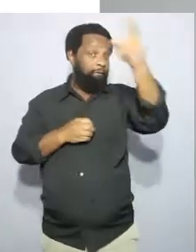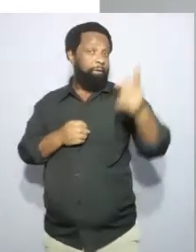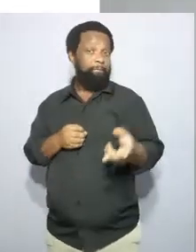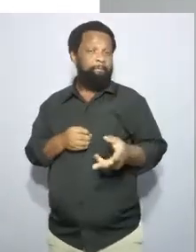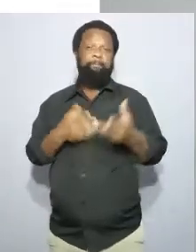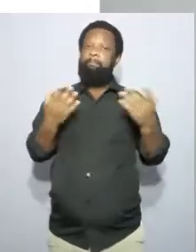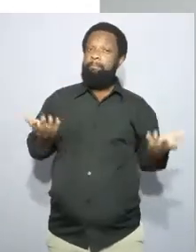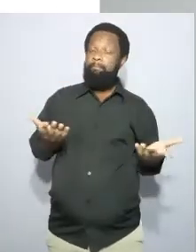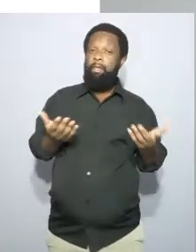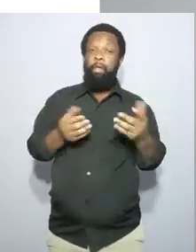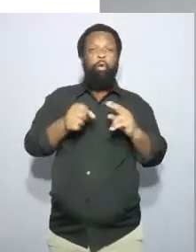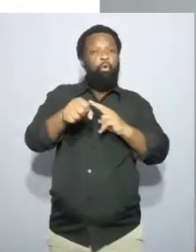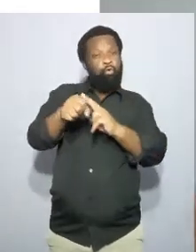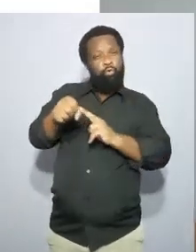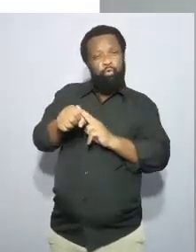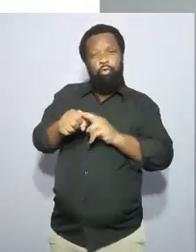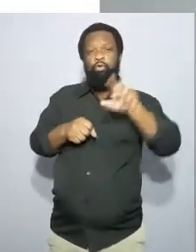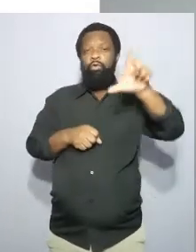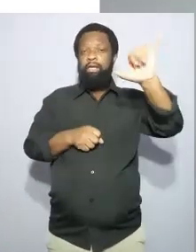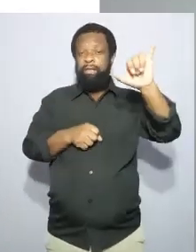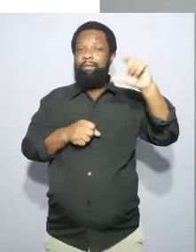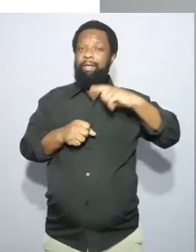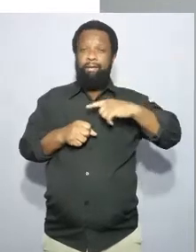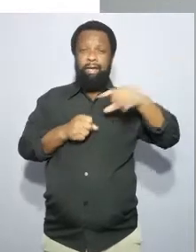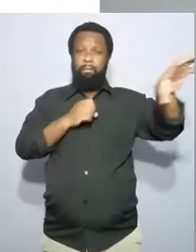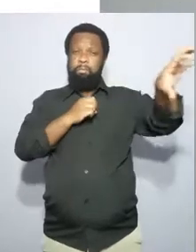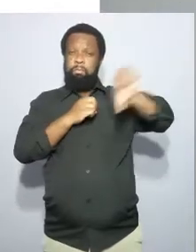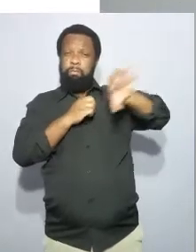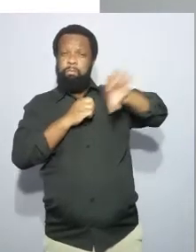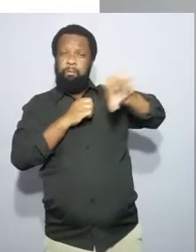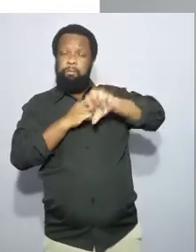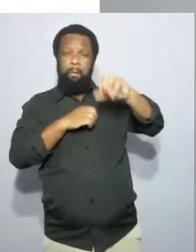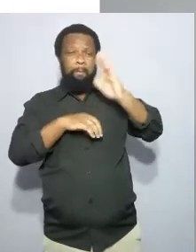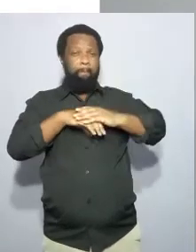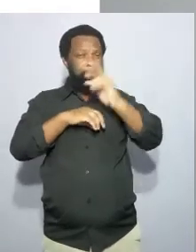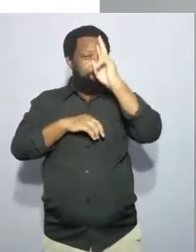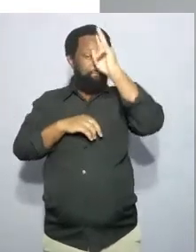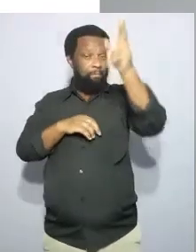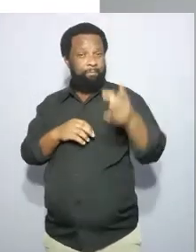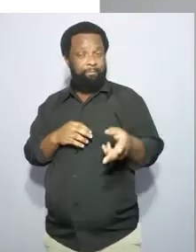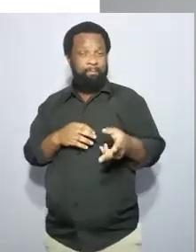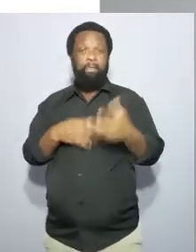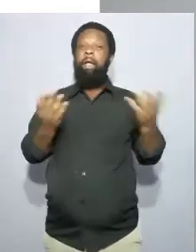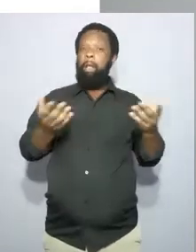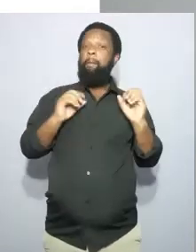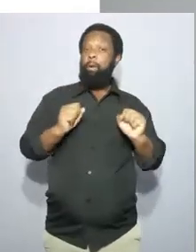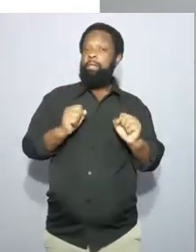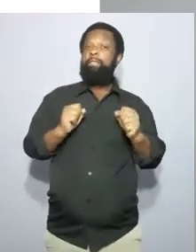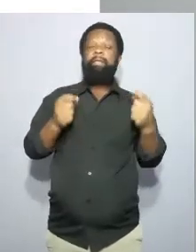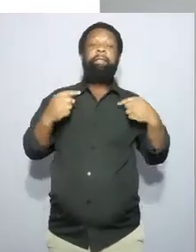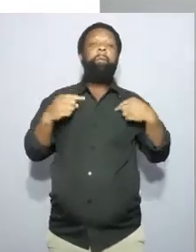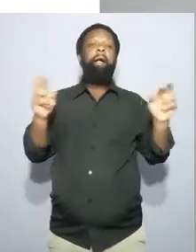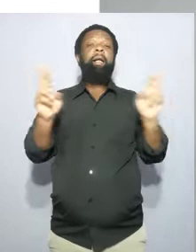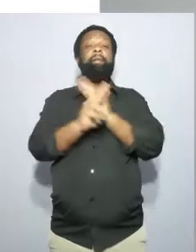o núcleo do lítio atrai melhor os elétrons da eletrosfera do lítio. Então, a gente pode associar